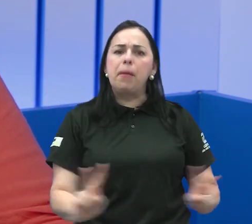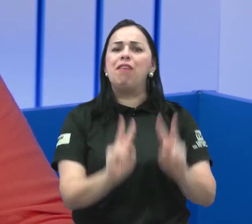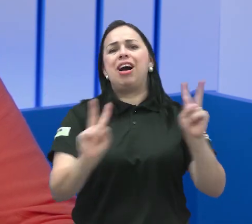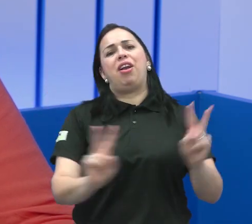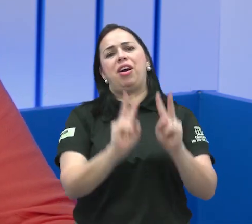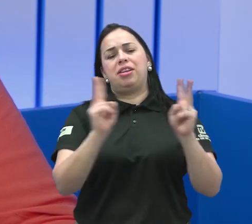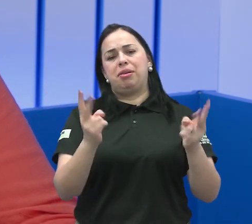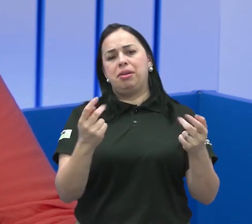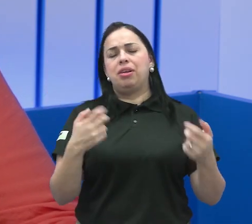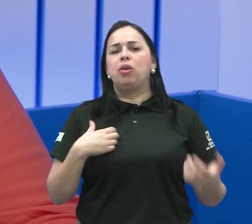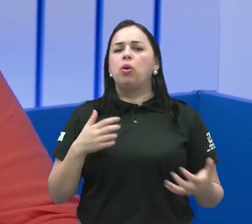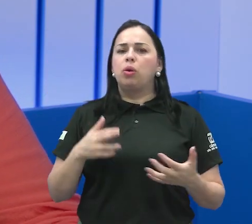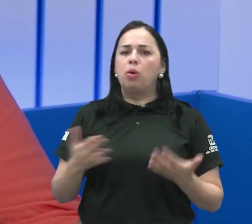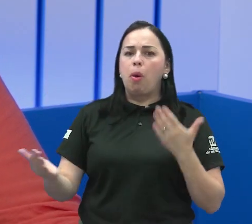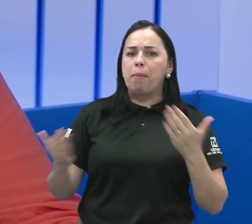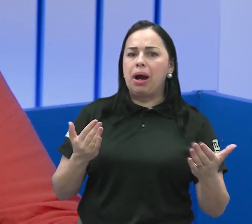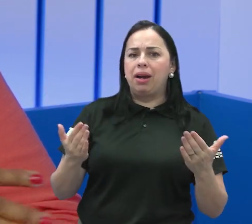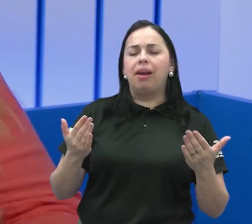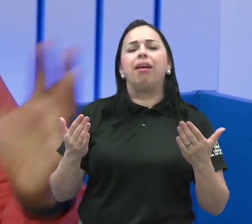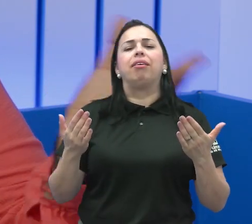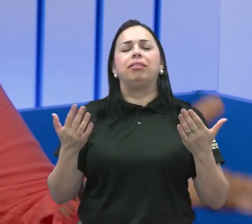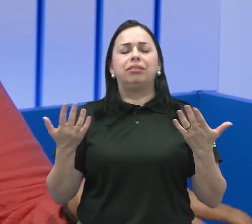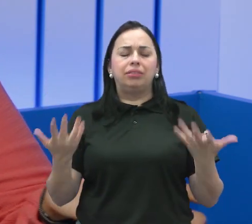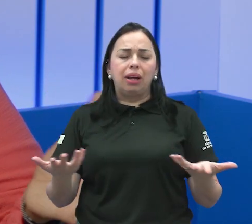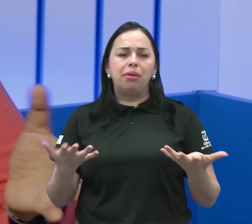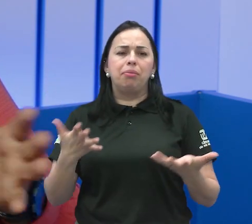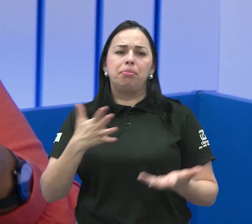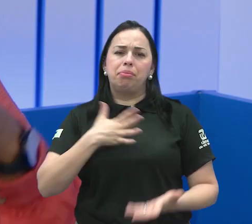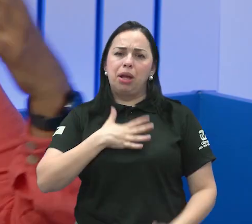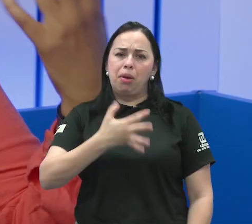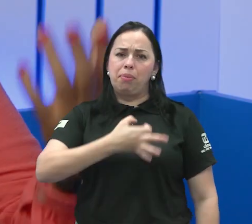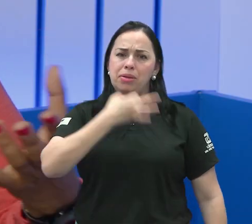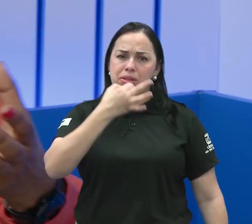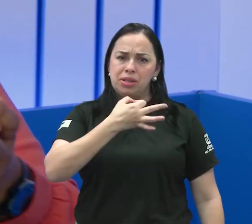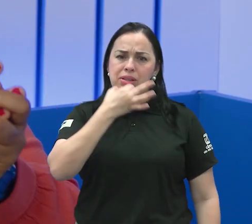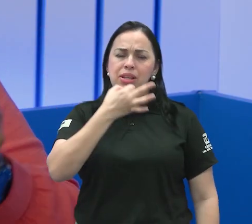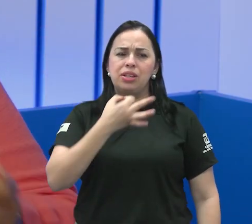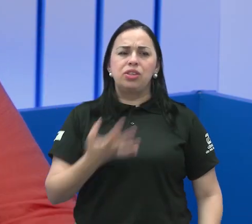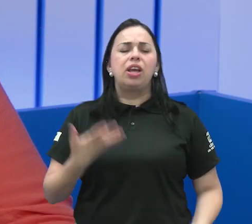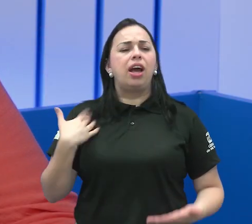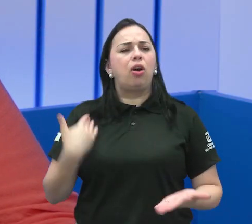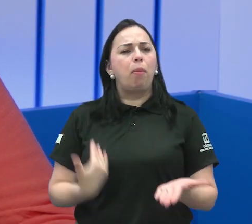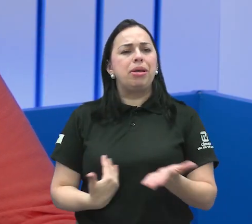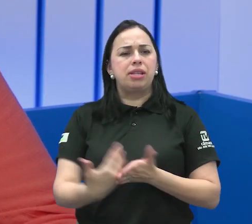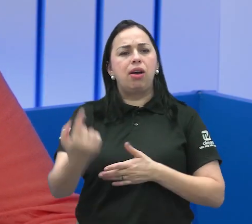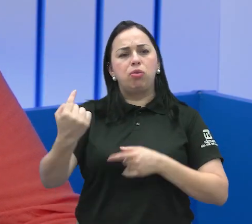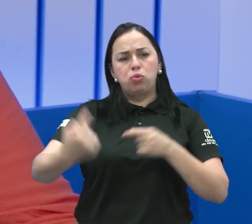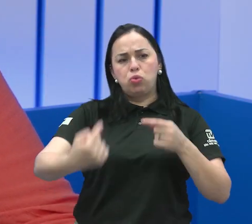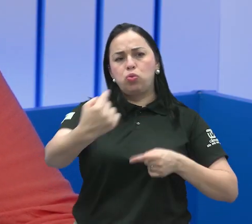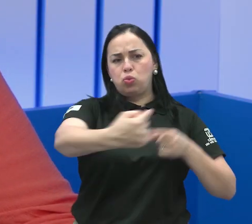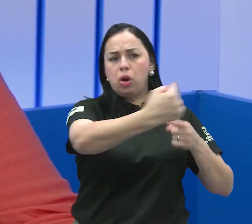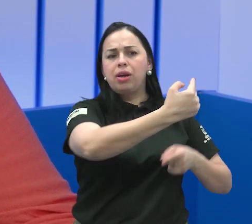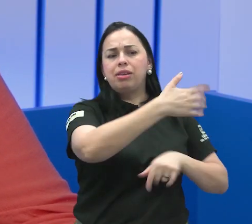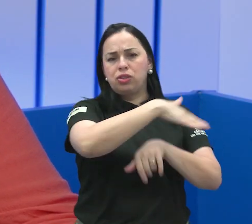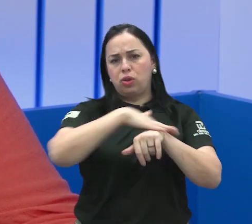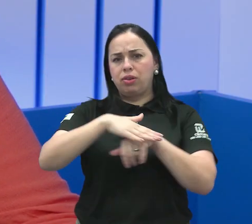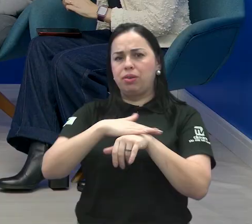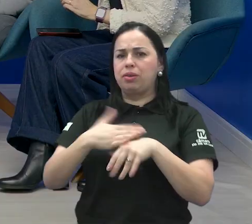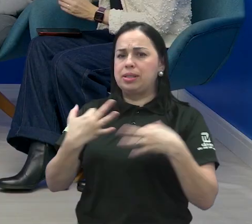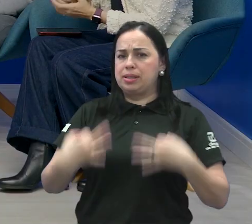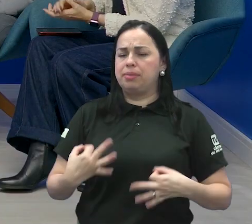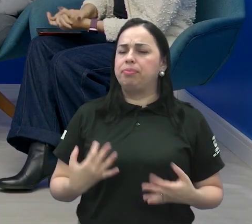são opostas às rurais, né? E aí eu acho que a gente está no momento de construção de um debate público mais